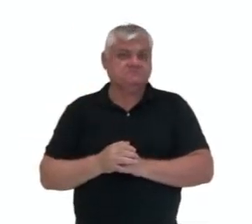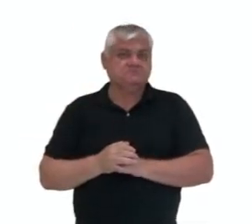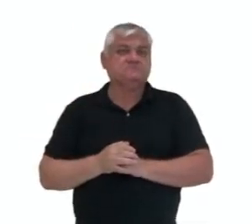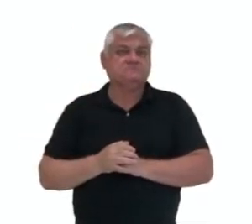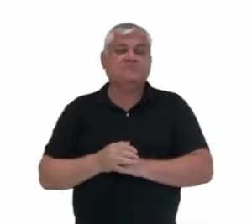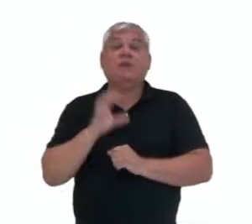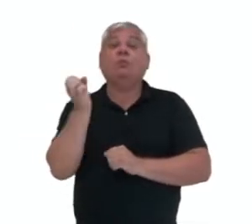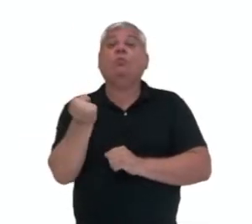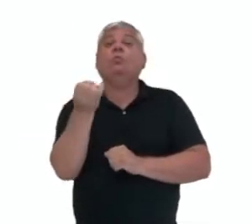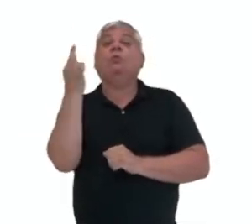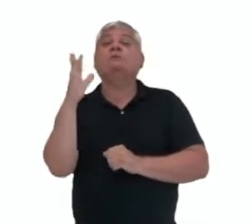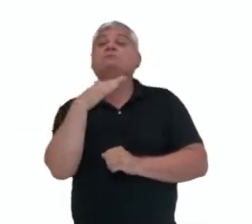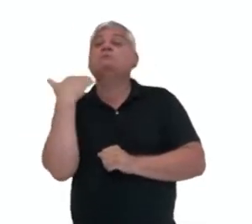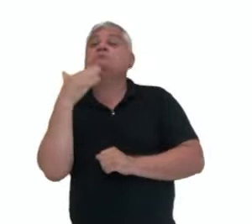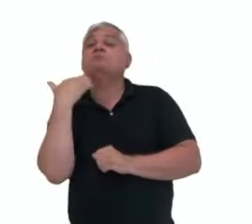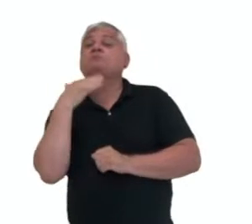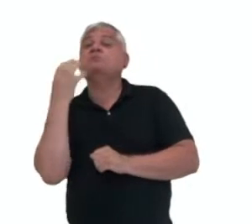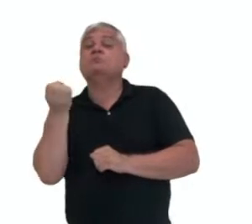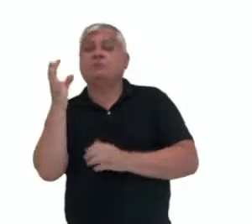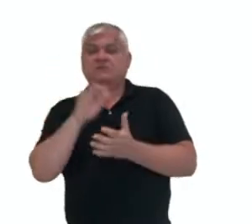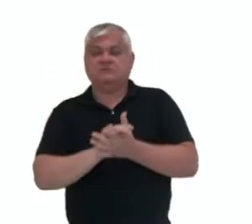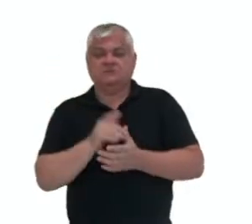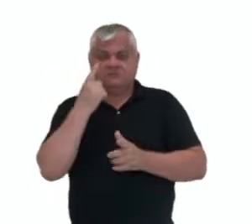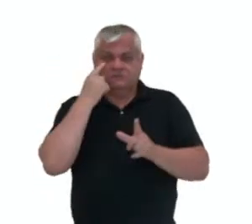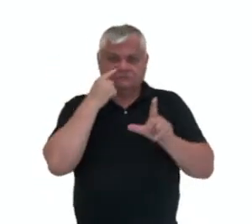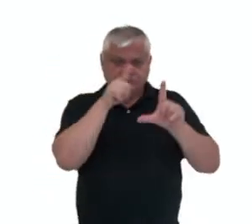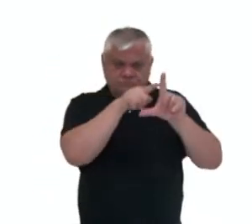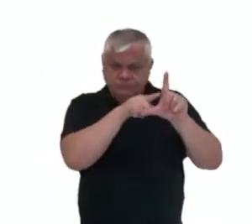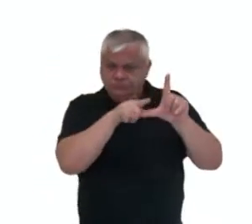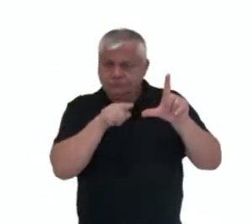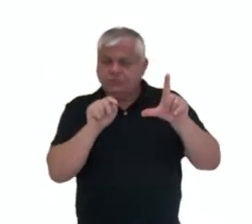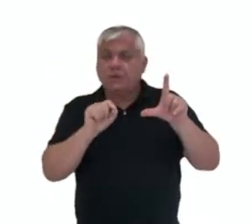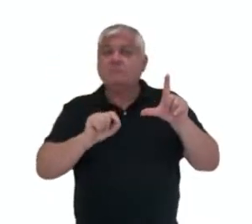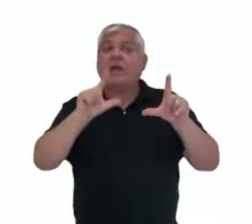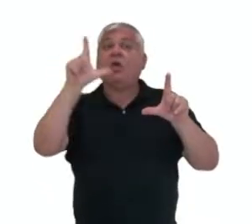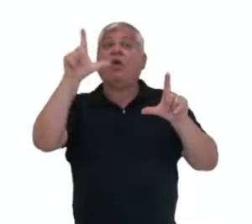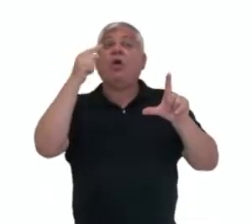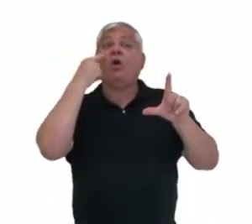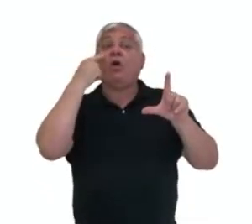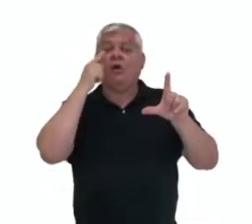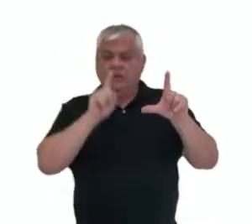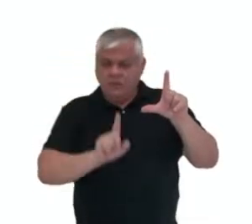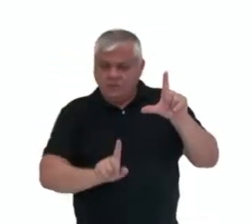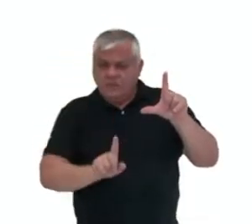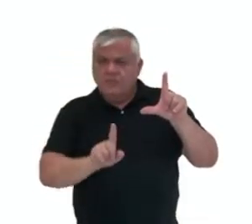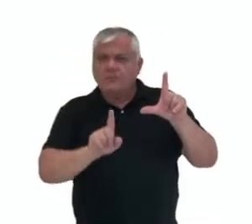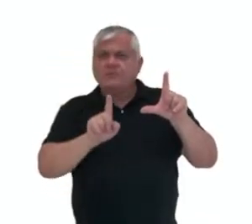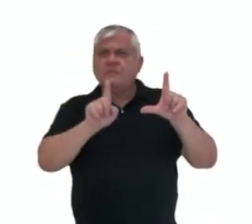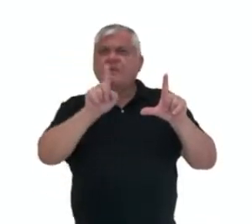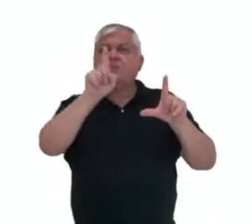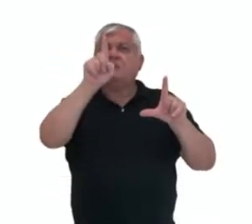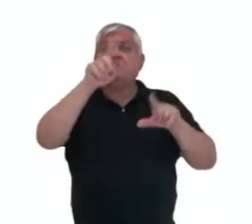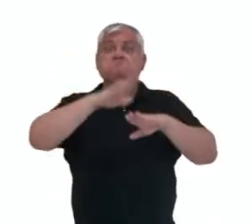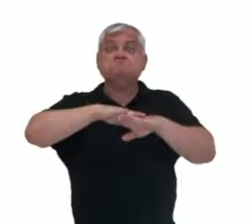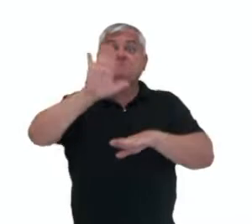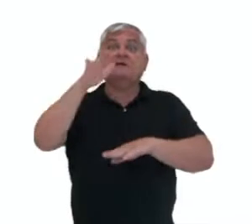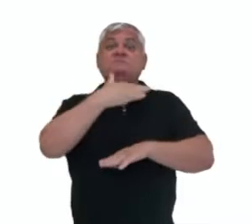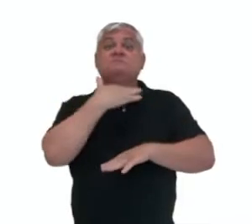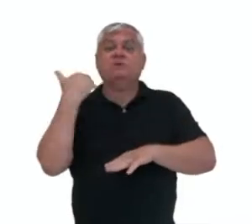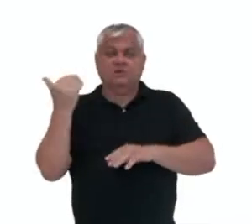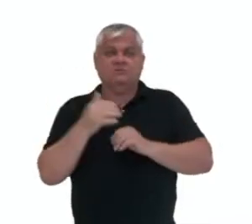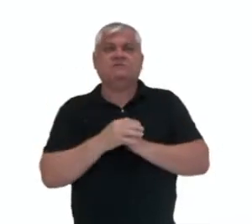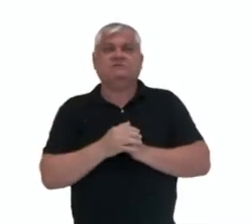E quantas mortes foram registradas? Então, se a gente observar a maior, é só olhar lá, né? Qual foi o maior morte? Quanto, né? A maior,